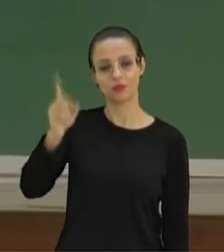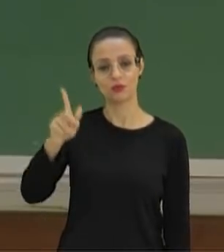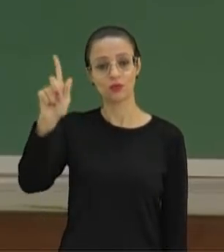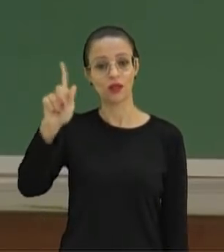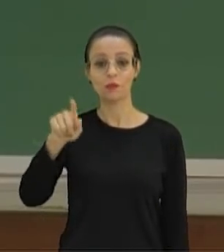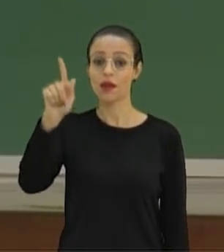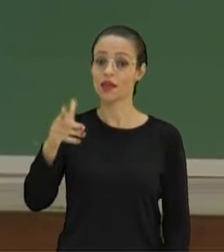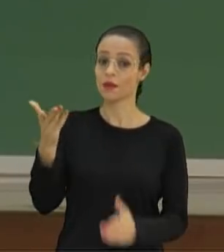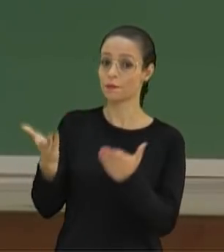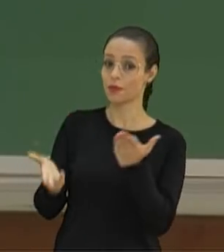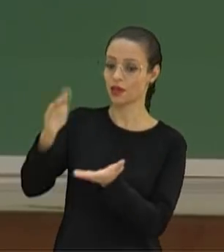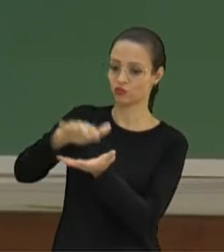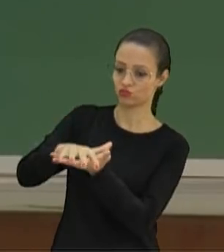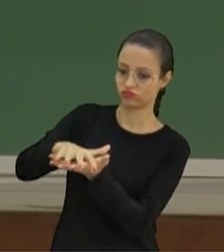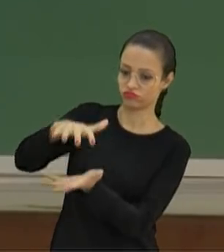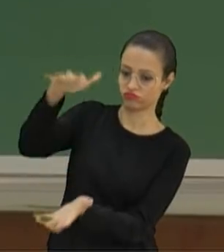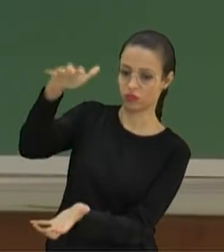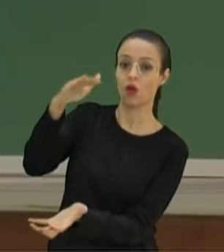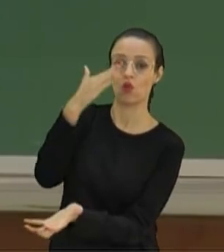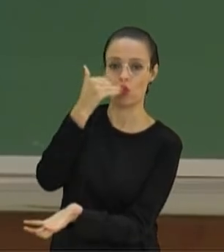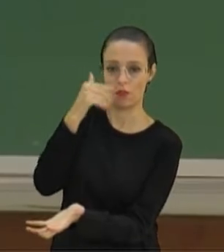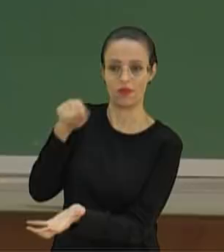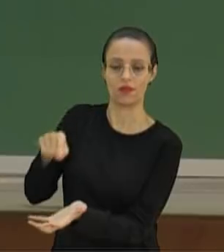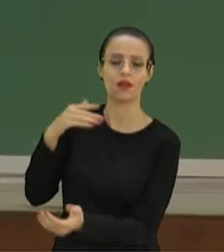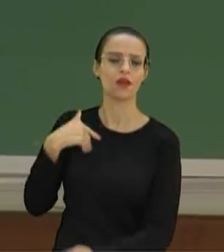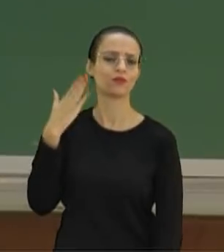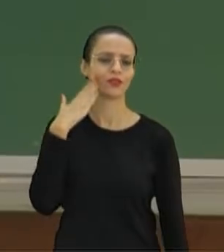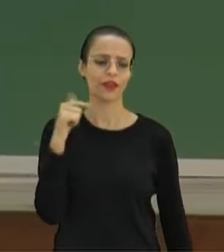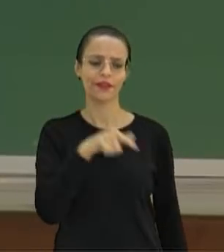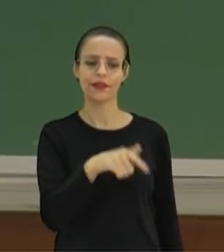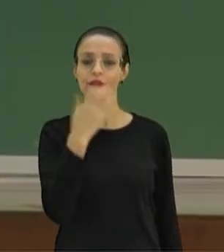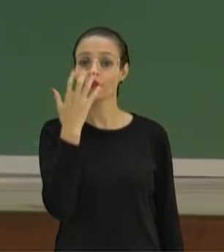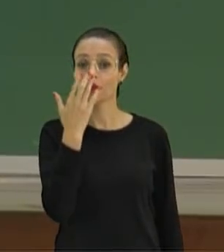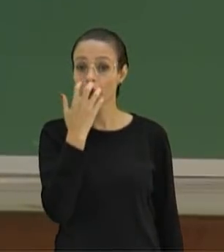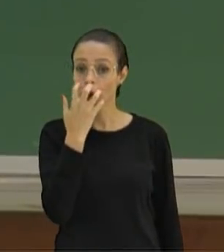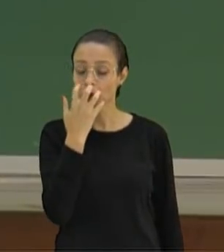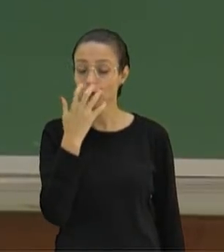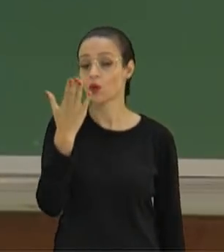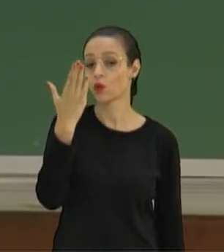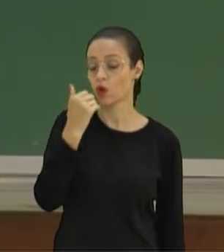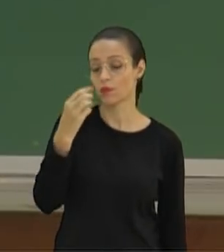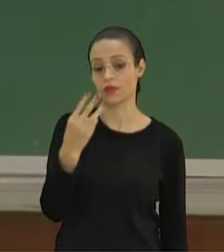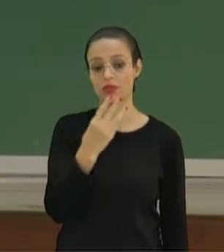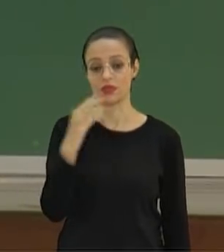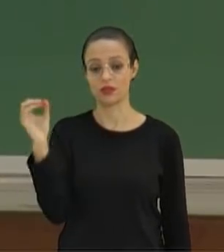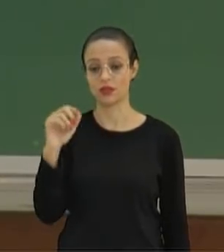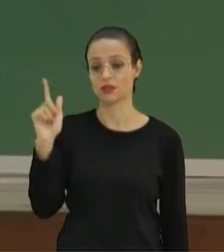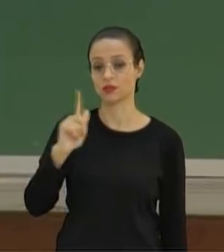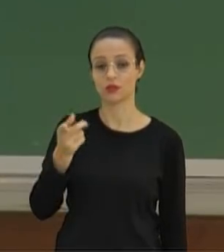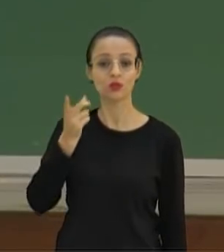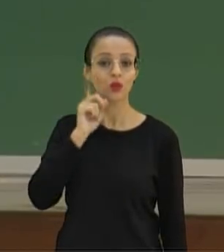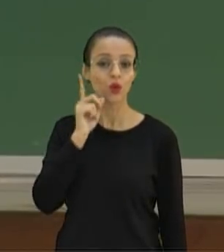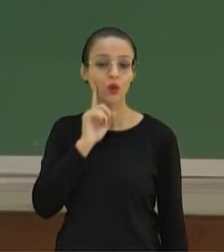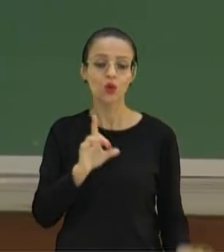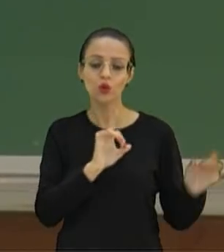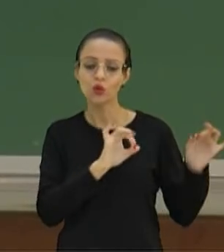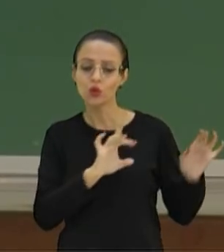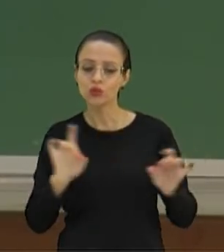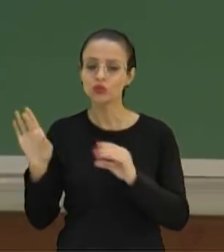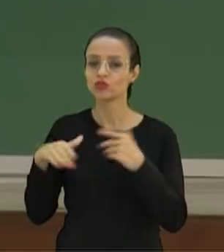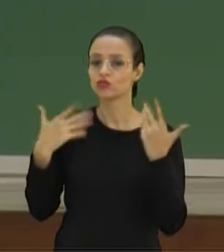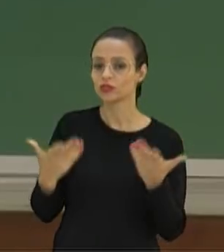é o peso do saco de ração. Eu sei que o meu cachorrinho come 300 gramas por dia, então eu